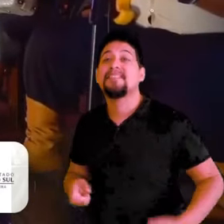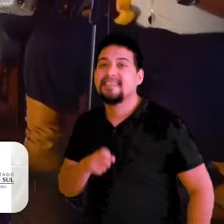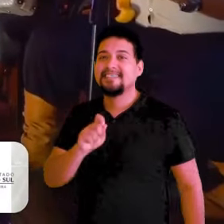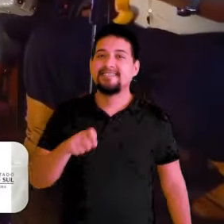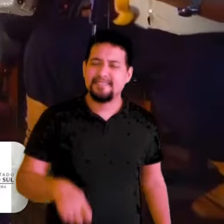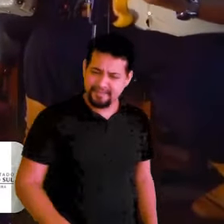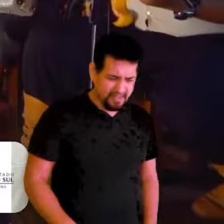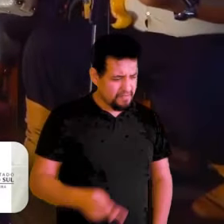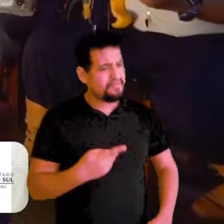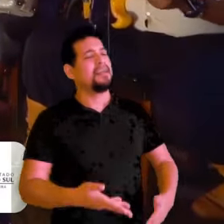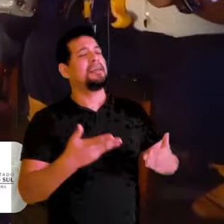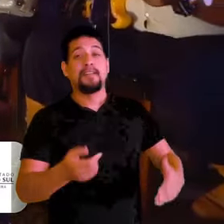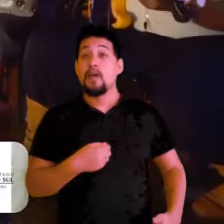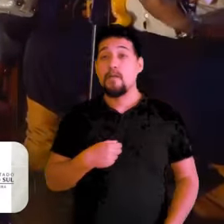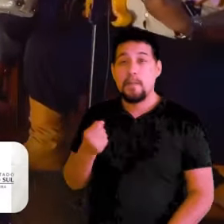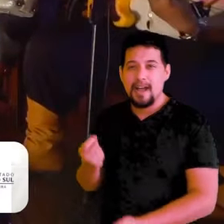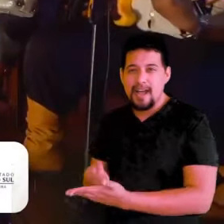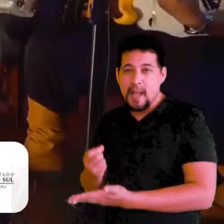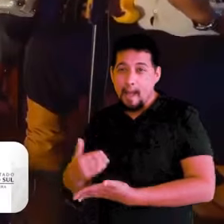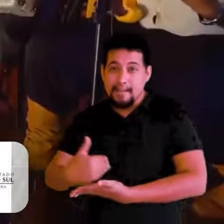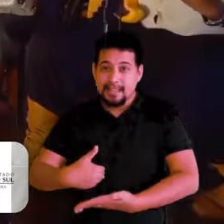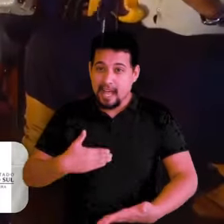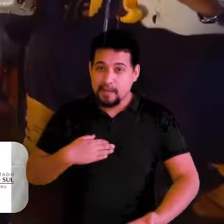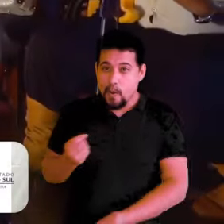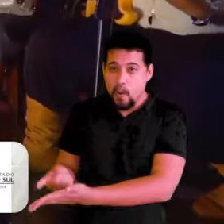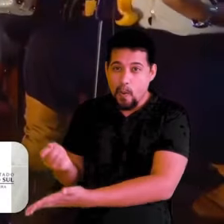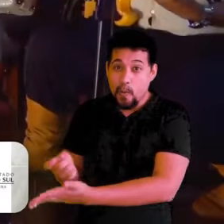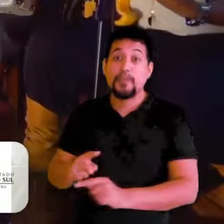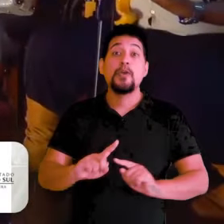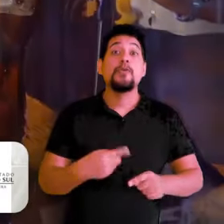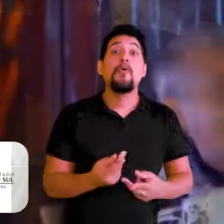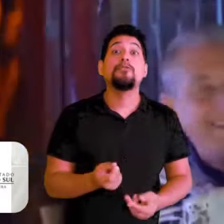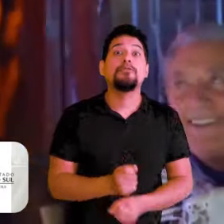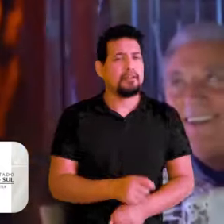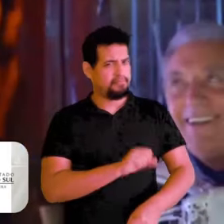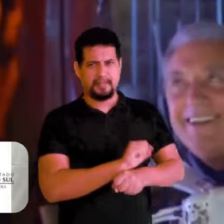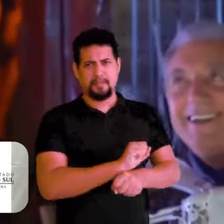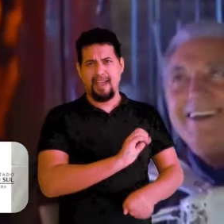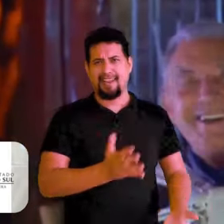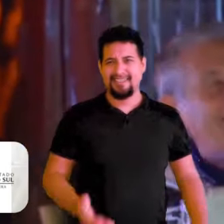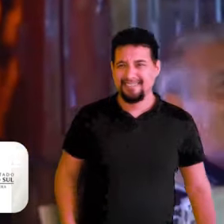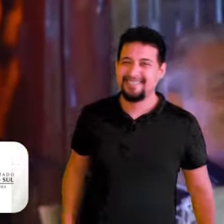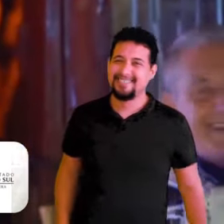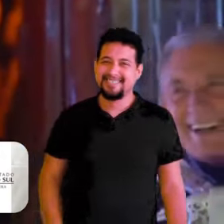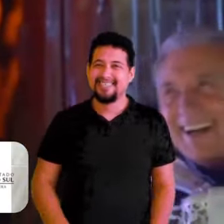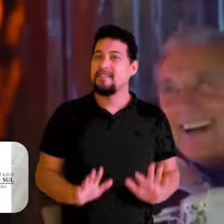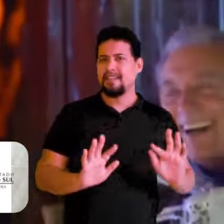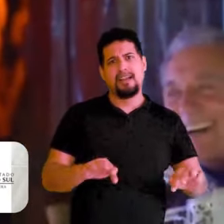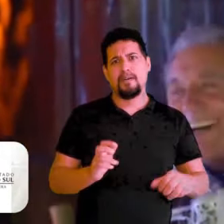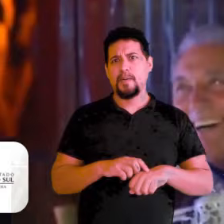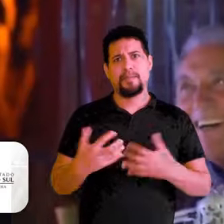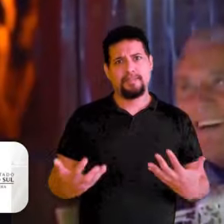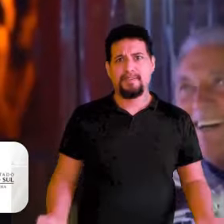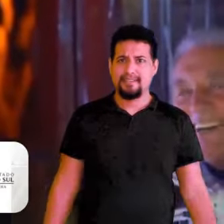E agora, Fabrício? Fala, canhoto, velho. Vou pagar metade das minhas contas, tio. E o resto? O resto que espere, deixa.